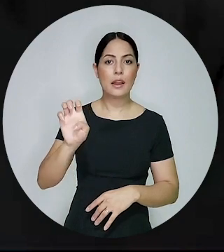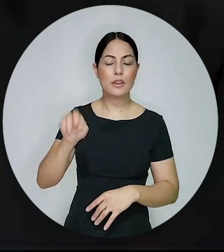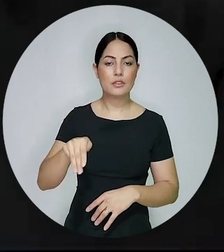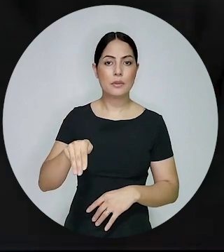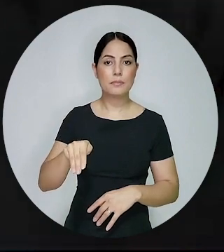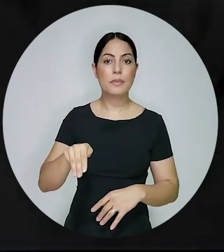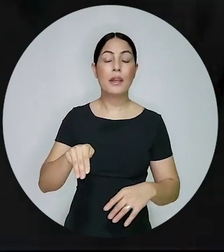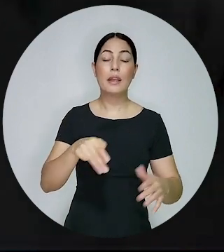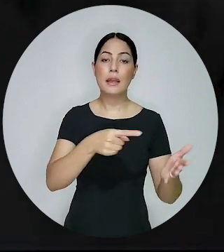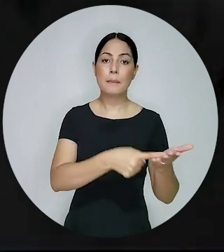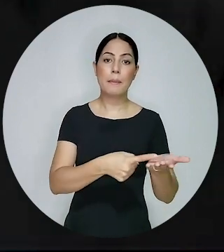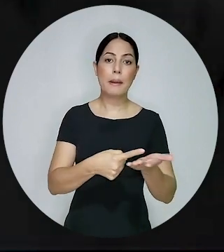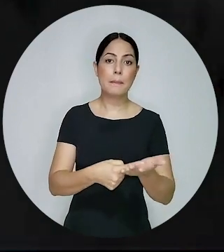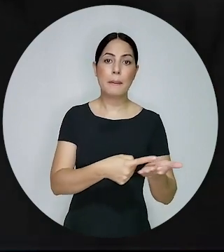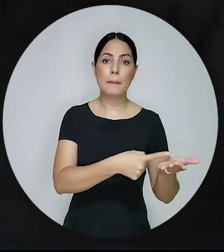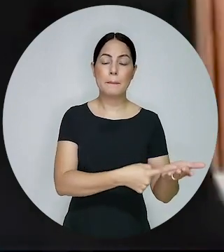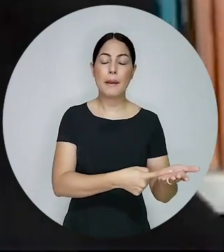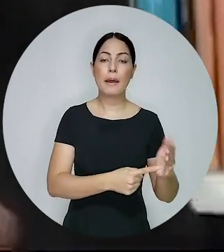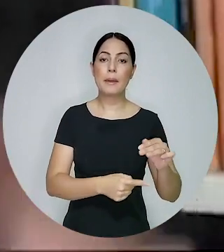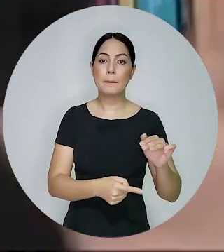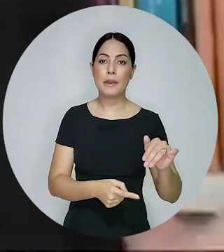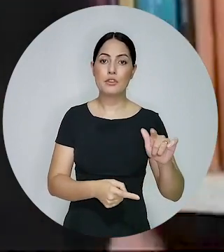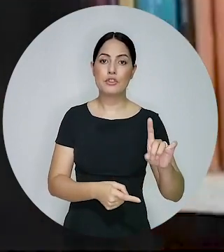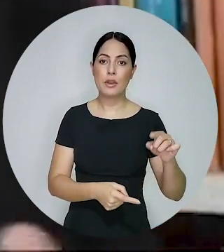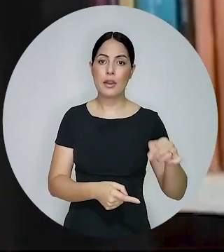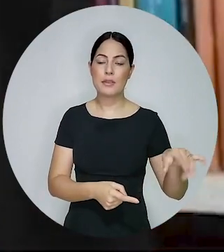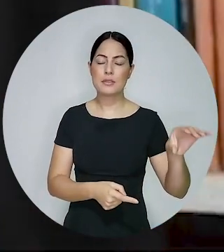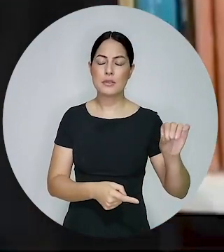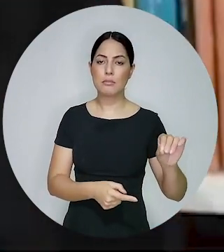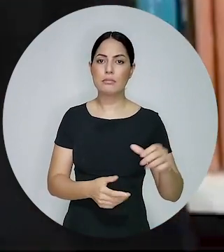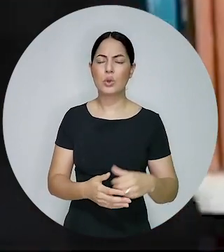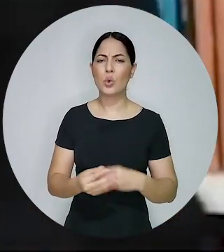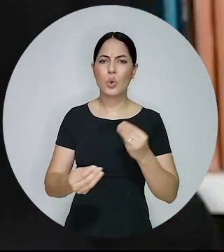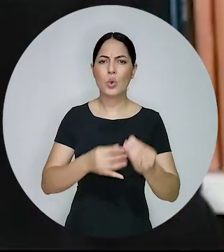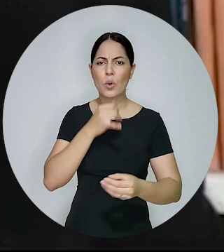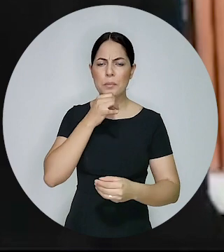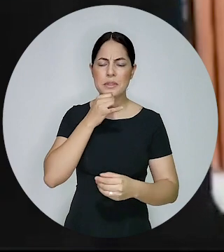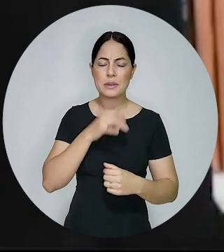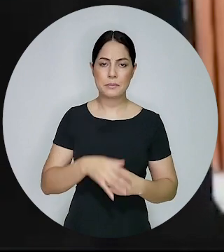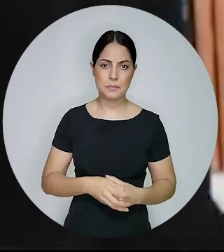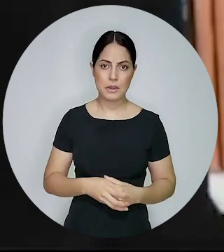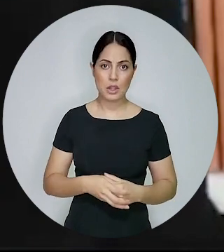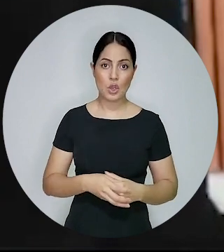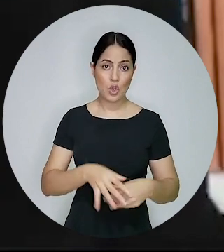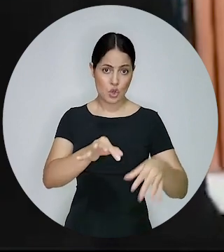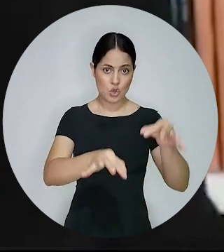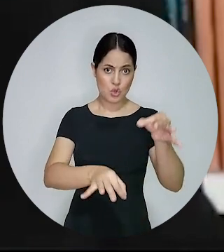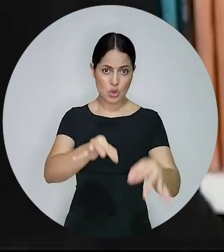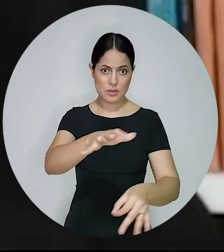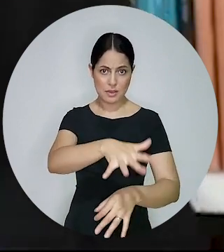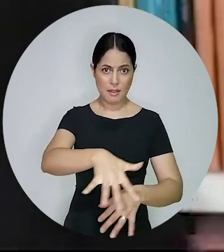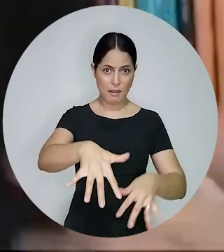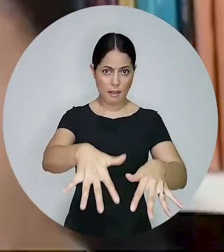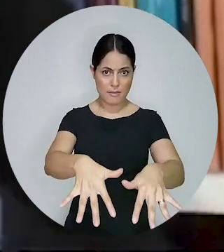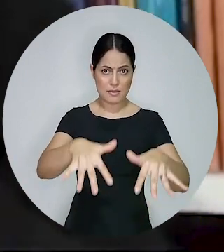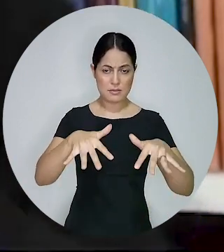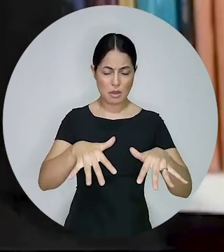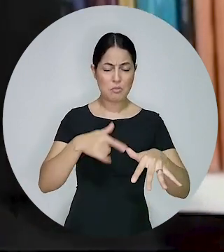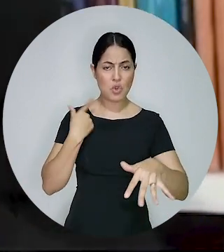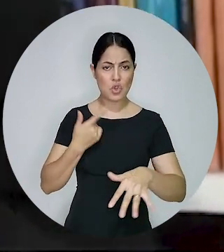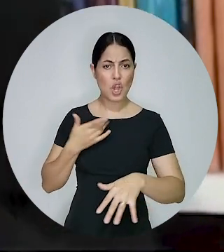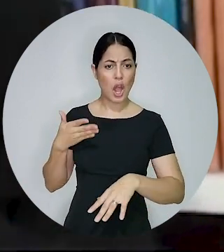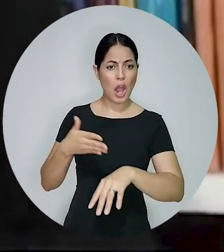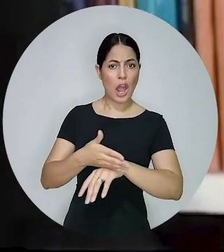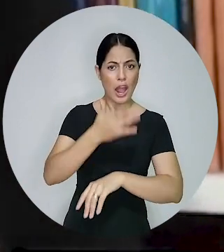mediação, nesse ponto atrapalha. Porque é fácil você chegar em qualquer lugar e assistir uma audiência judicial, mas não é tão simples assim